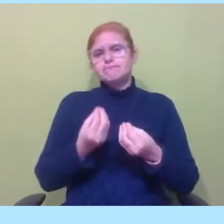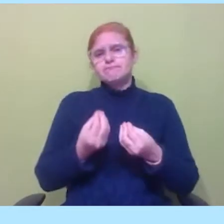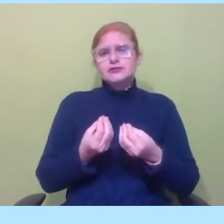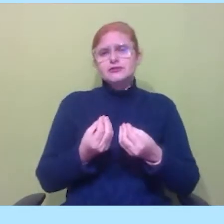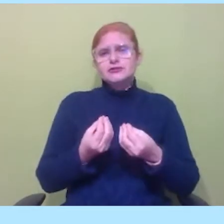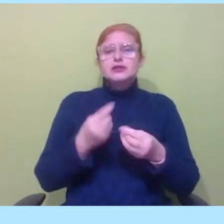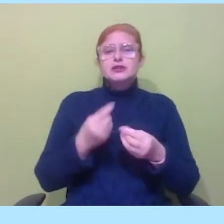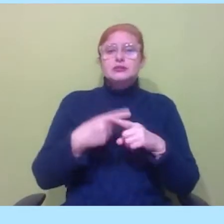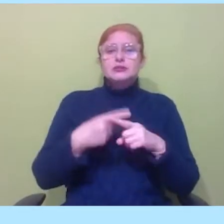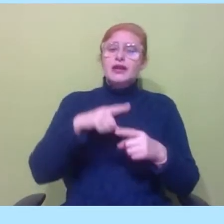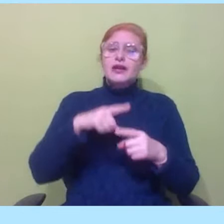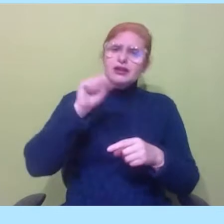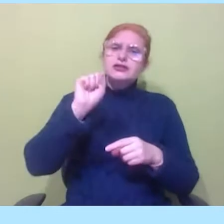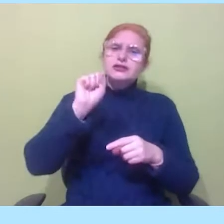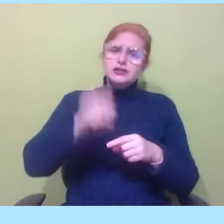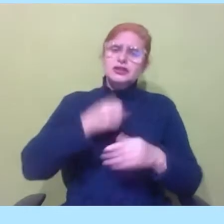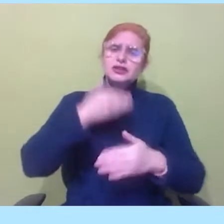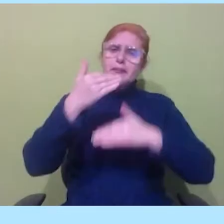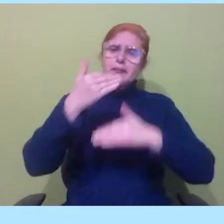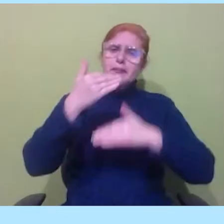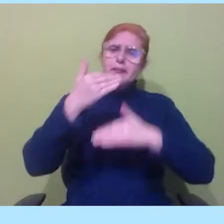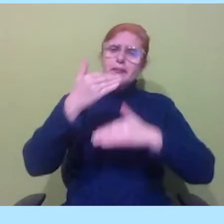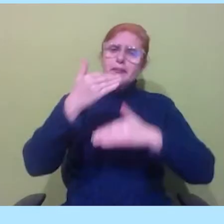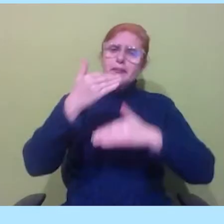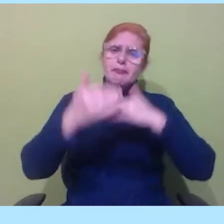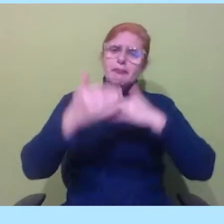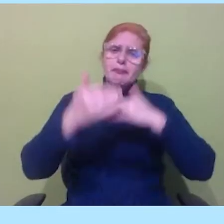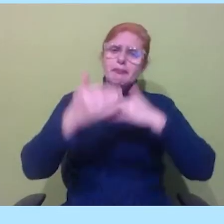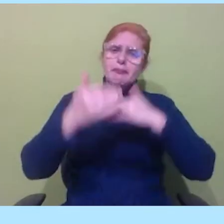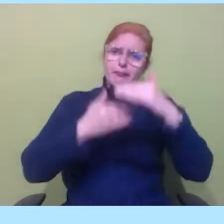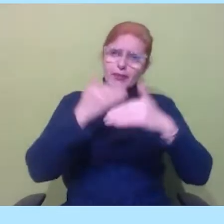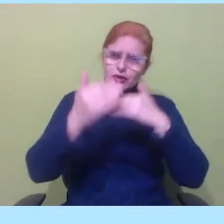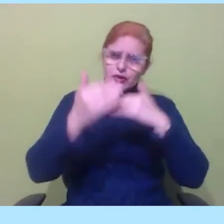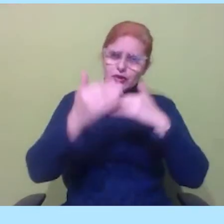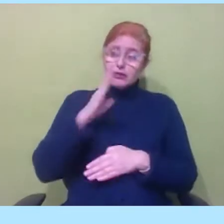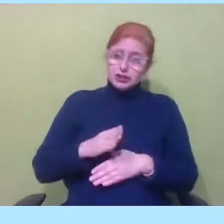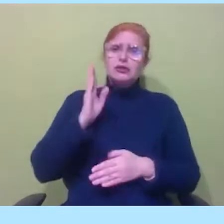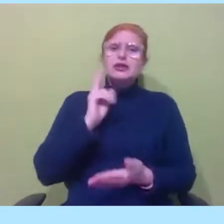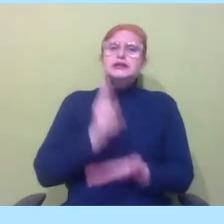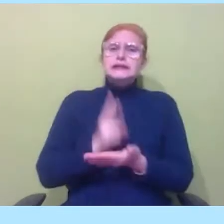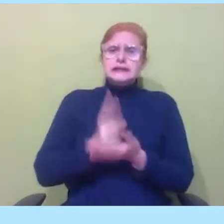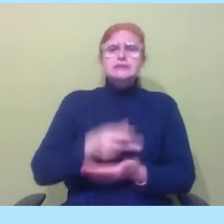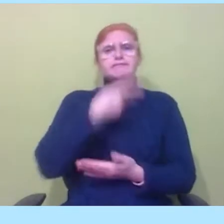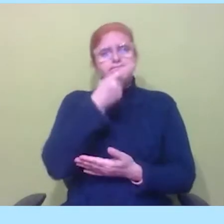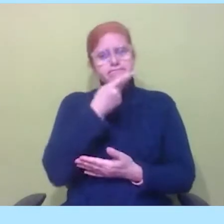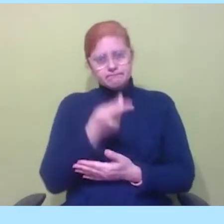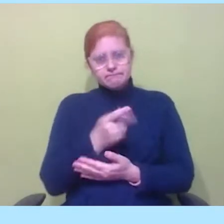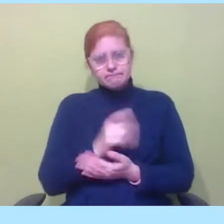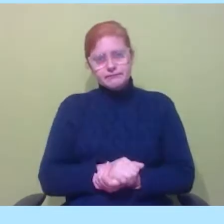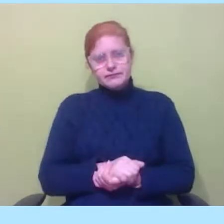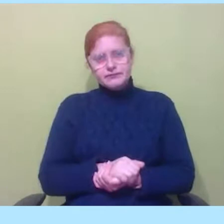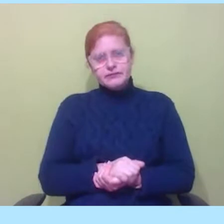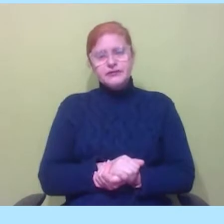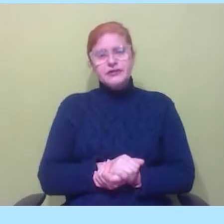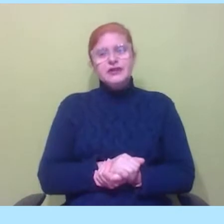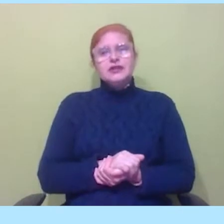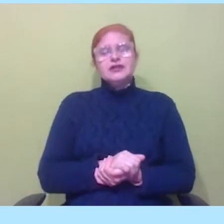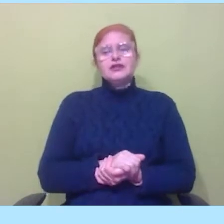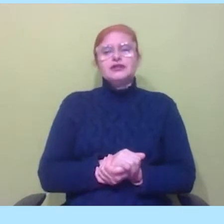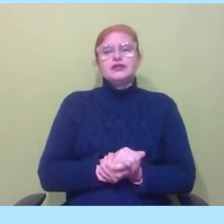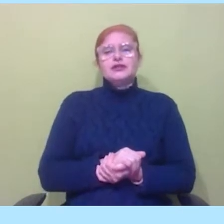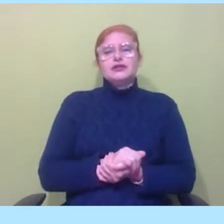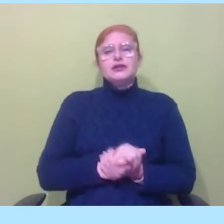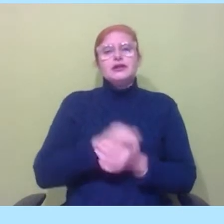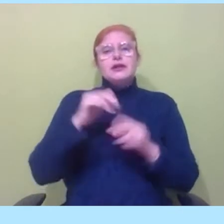político no Brasil, onde a gente sempre falou de mídia, né, como